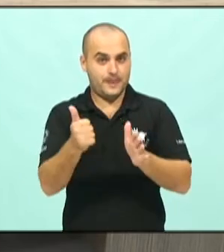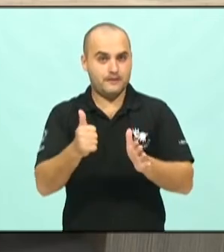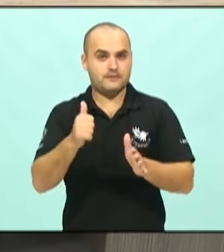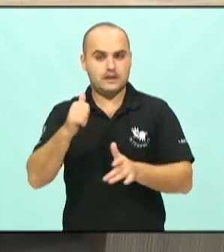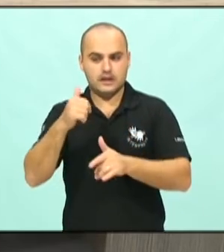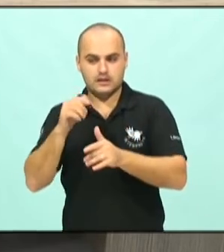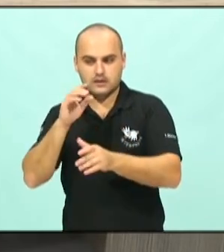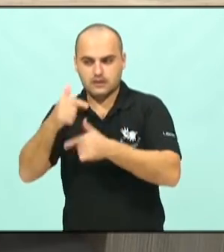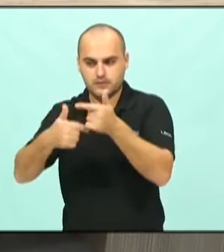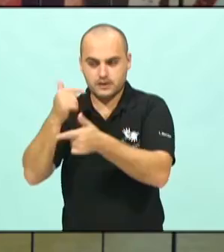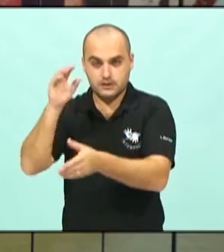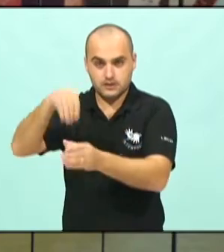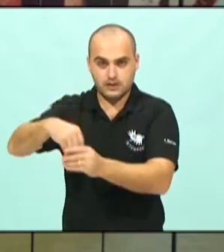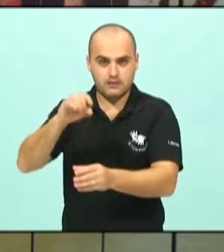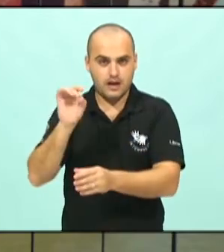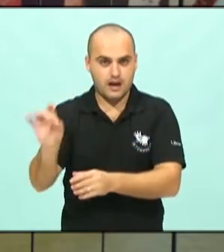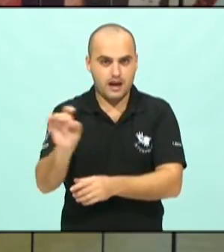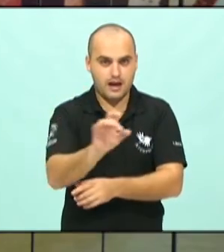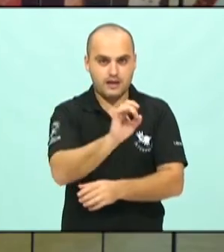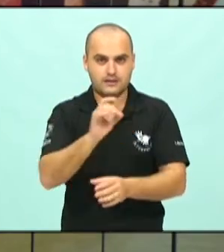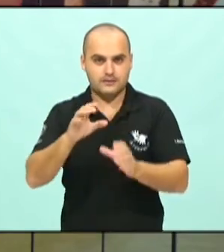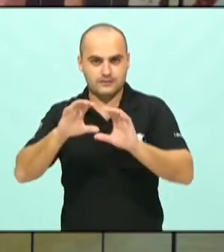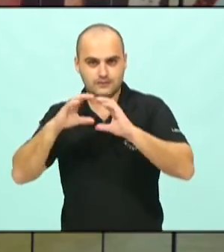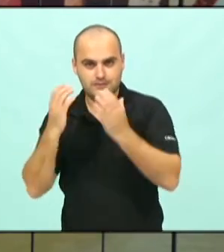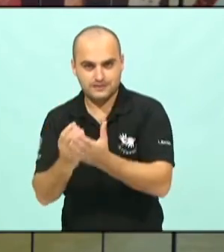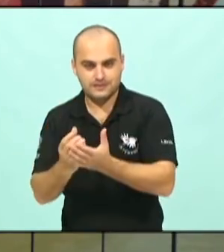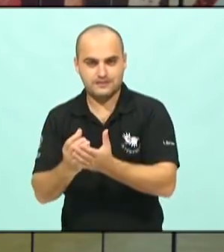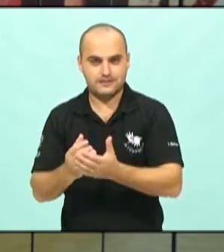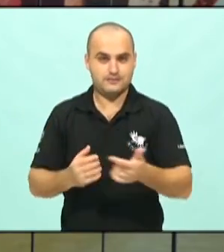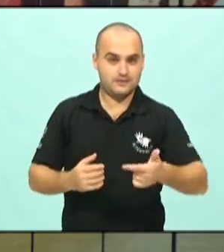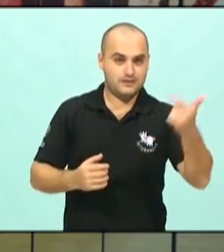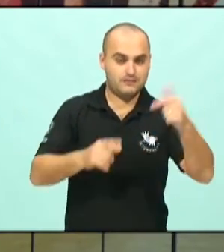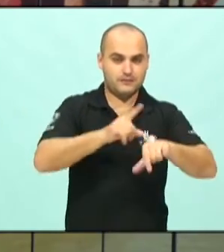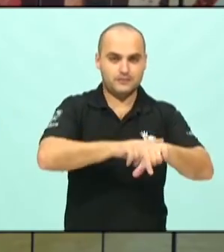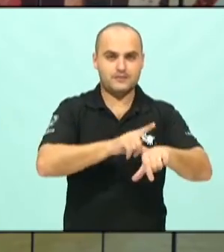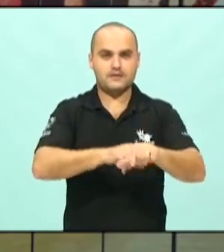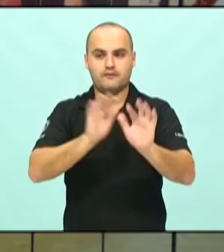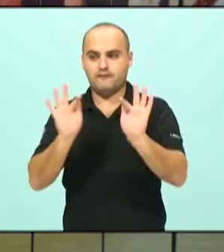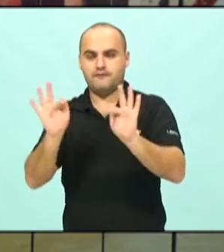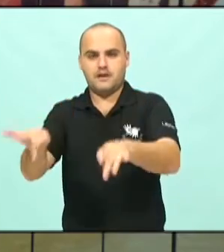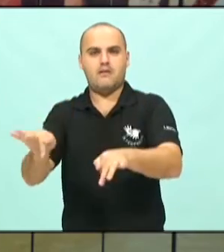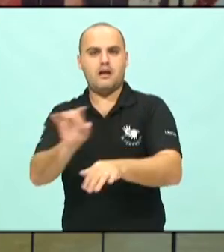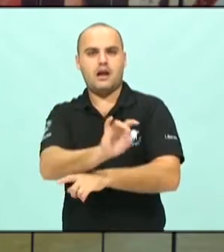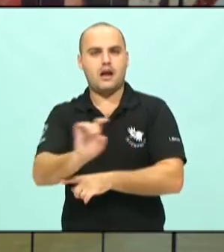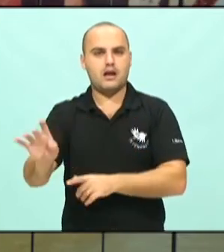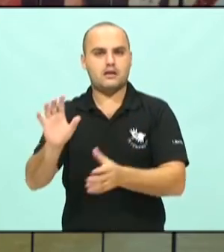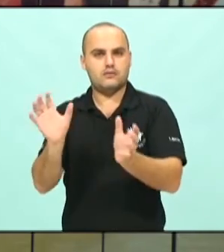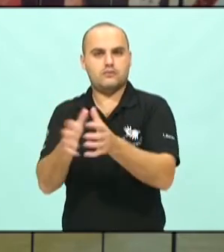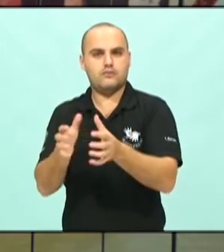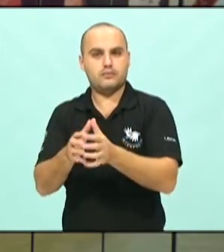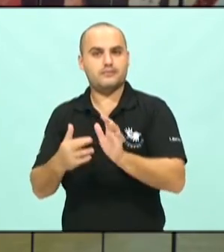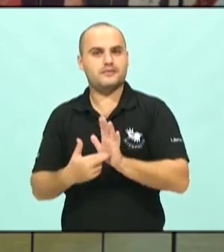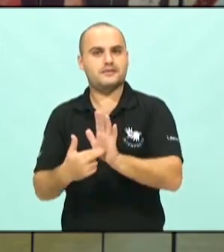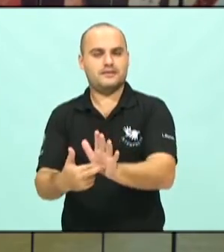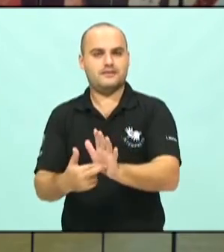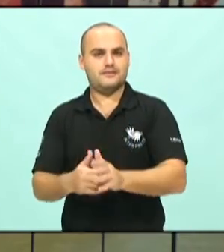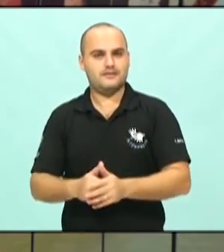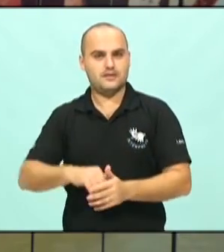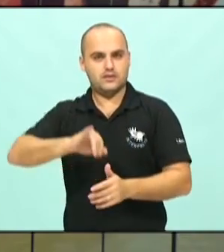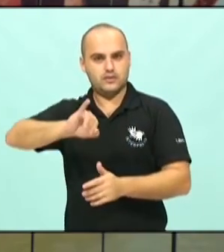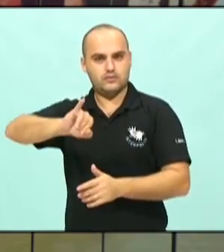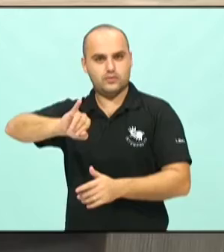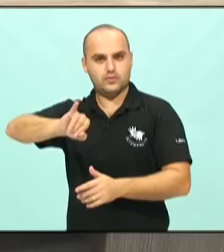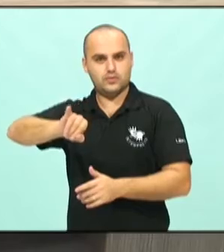cada comunidade. E no segundo semestre, as grandes finais, com cada time sendo representado da sua comunidade. Isso vai se chamar o Jogo